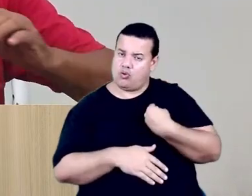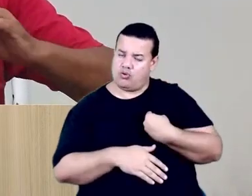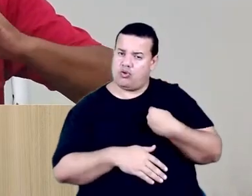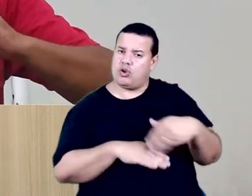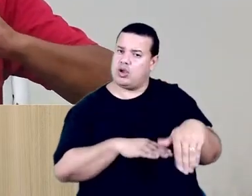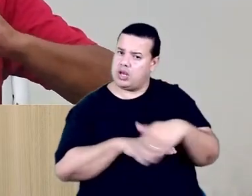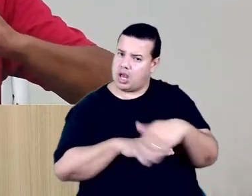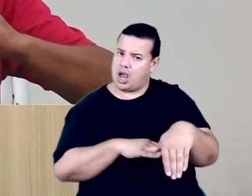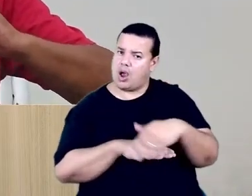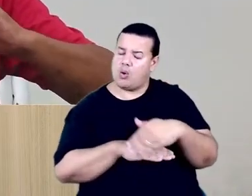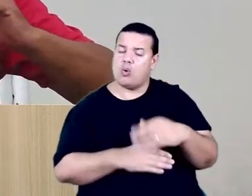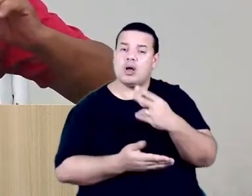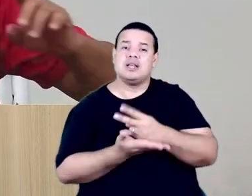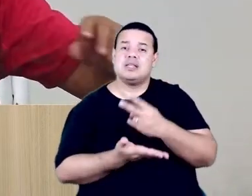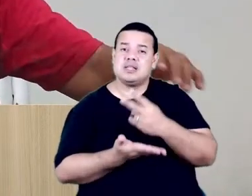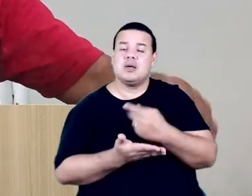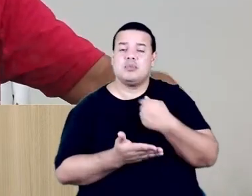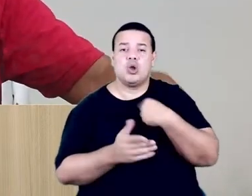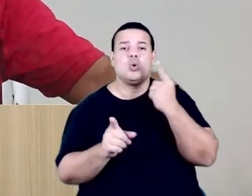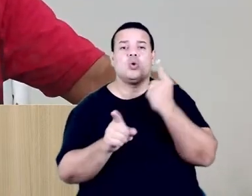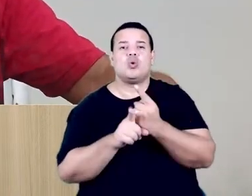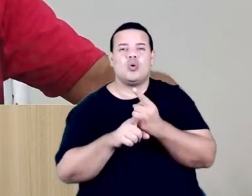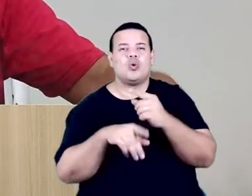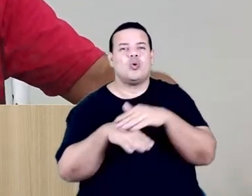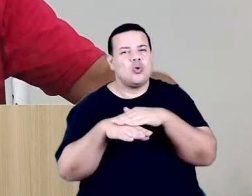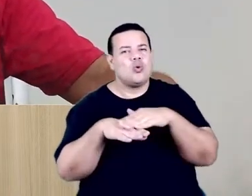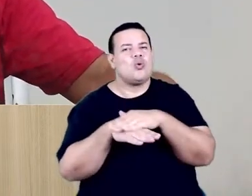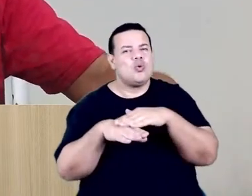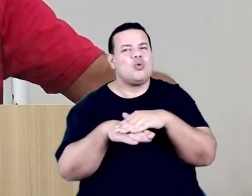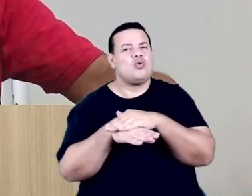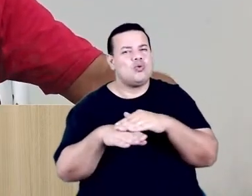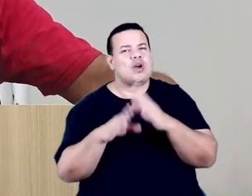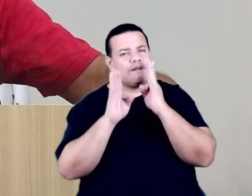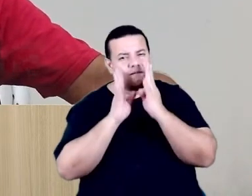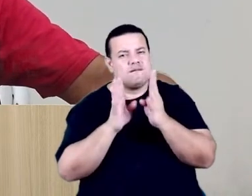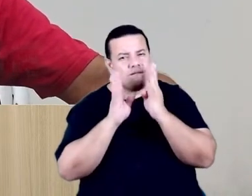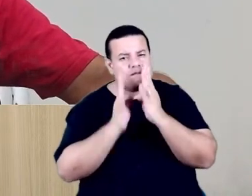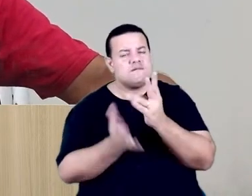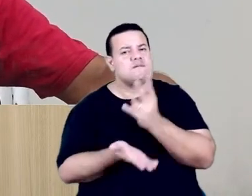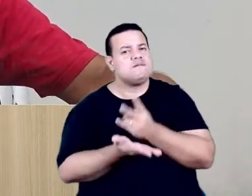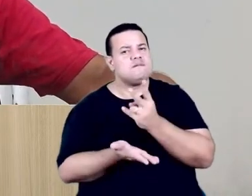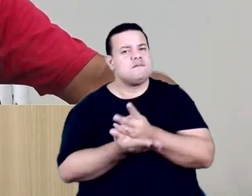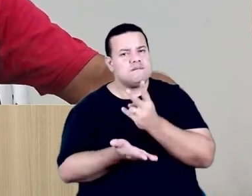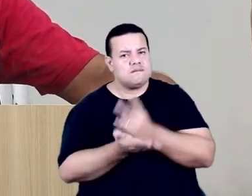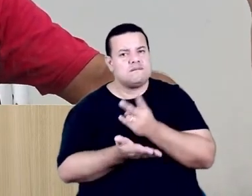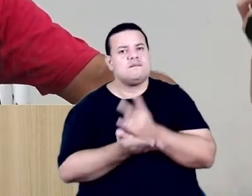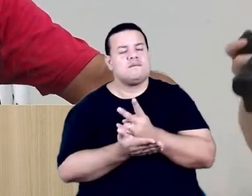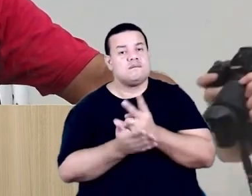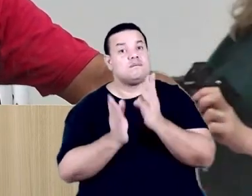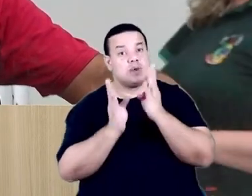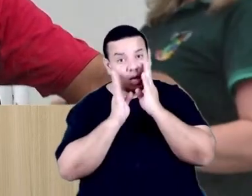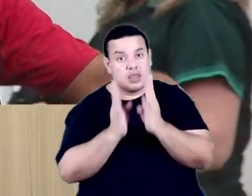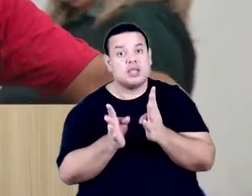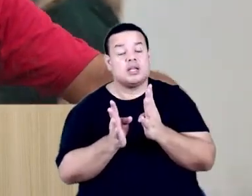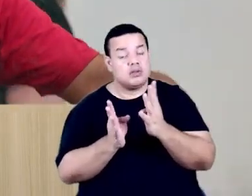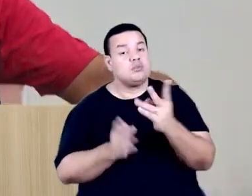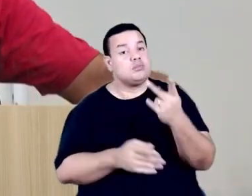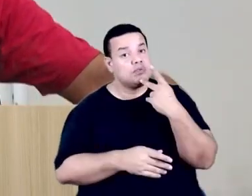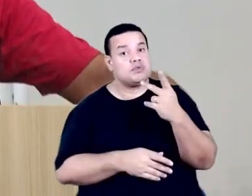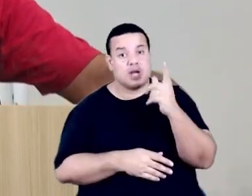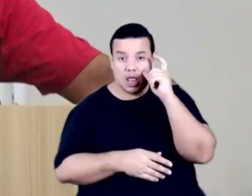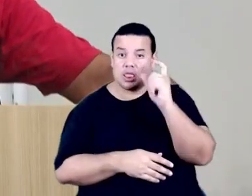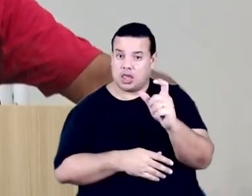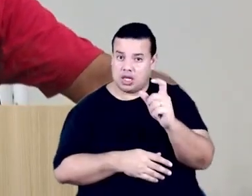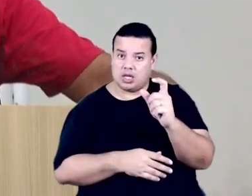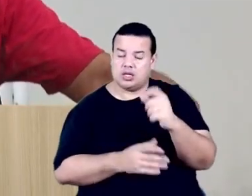quando encontro ele ele fala Eu Sempre converso com ele sempre dou atenção para ele que tem assim uma uma atenção uma fala interessante